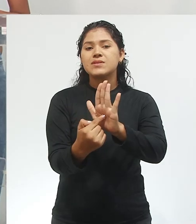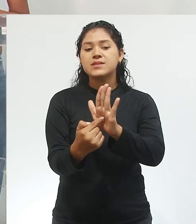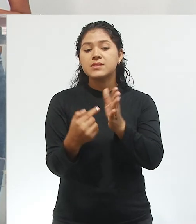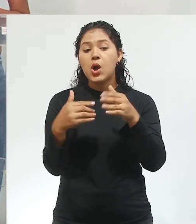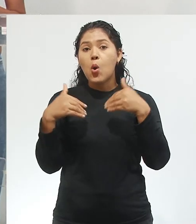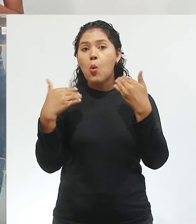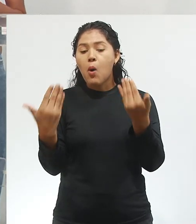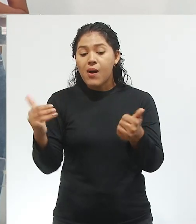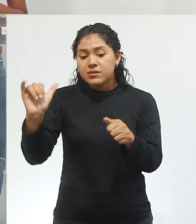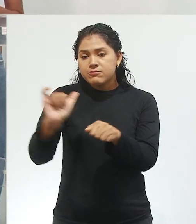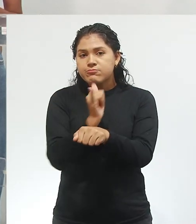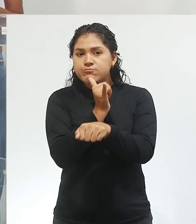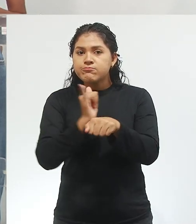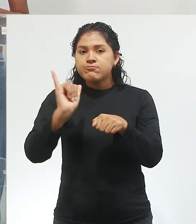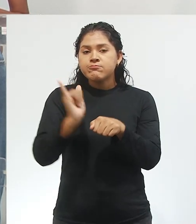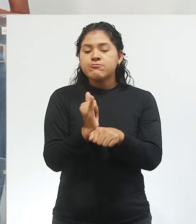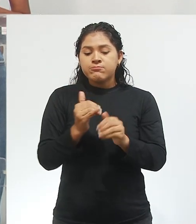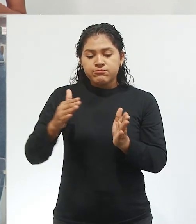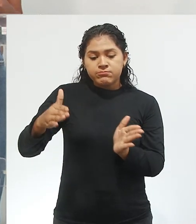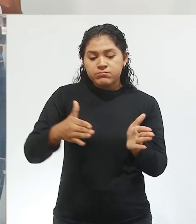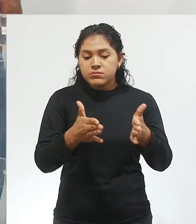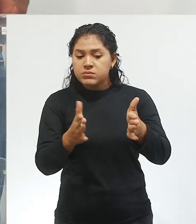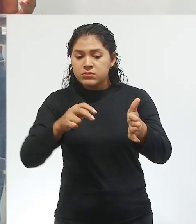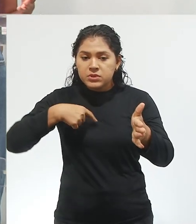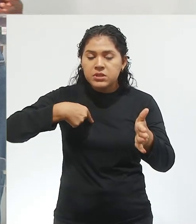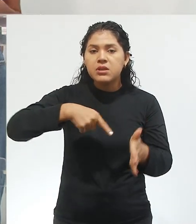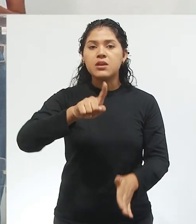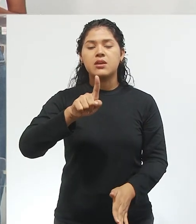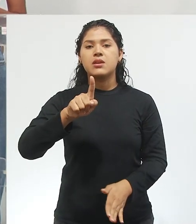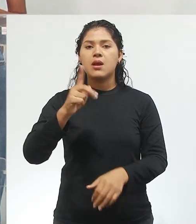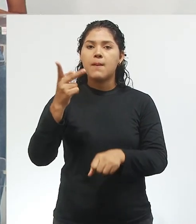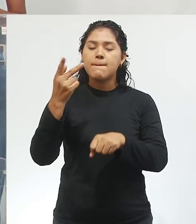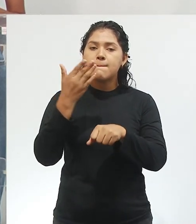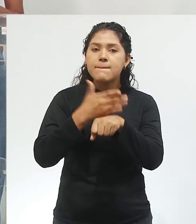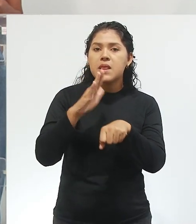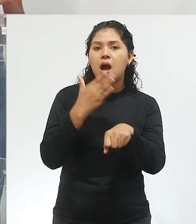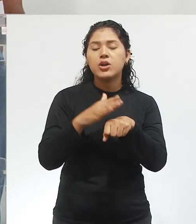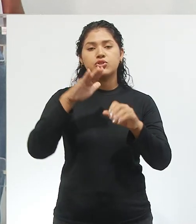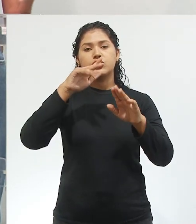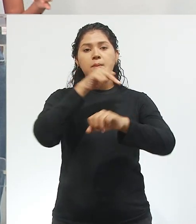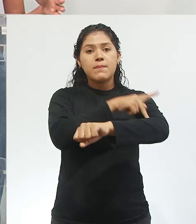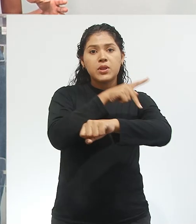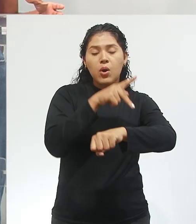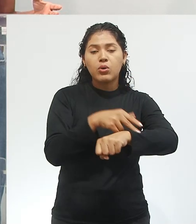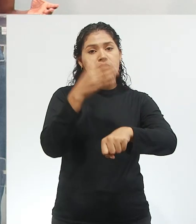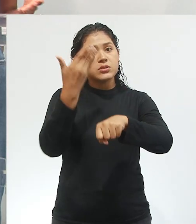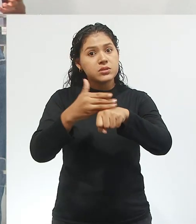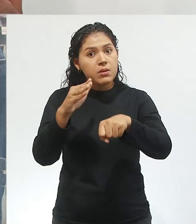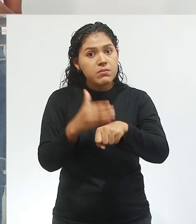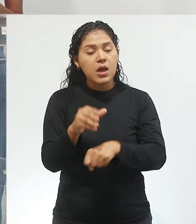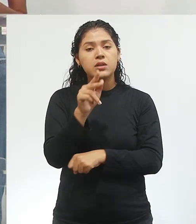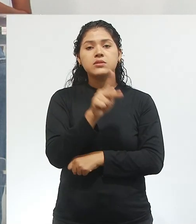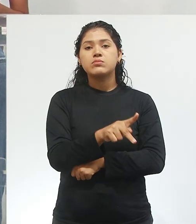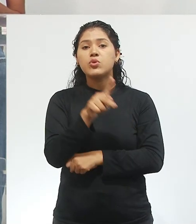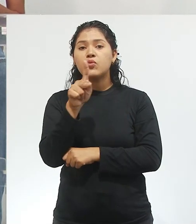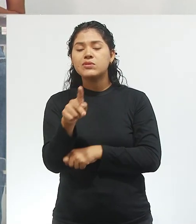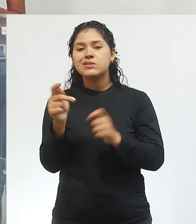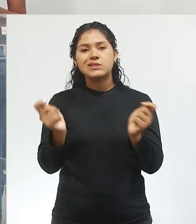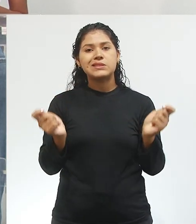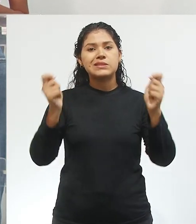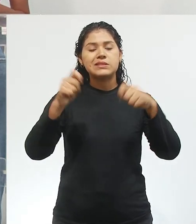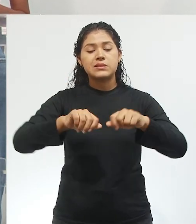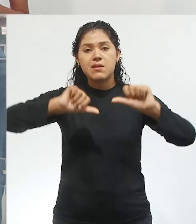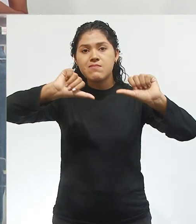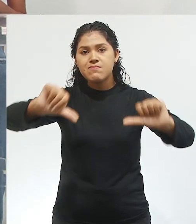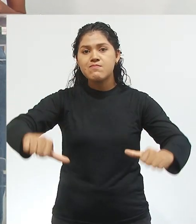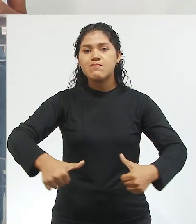como os professores irão agir no seu cotidiano, né? Como as práticas educativas elas vão acontecer nesse